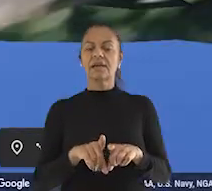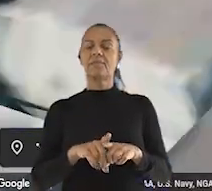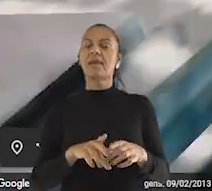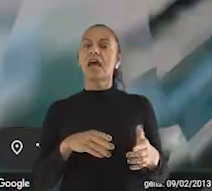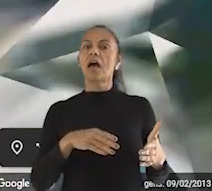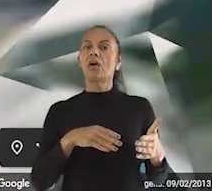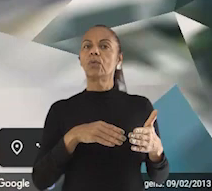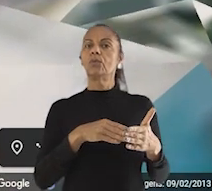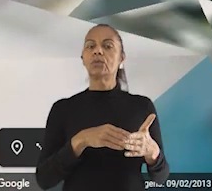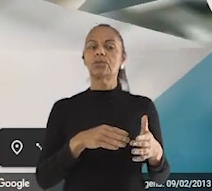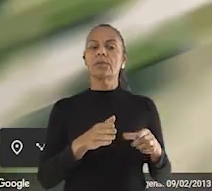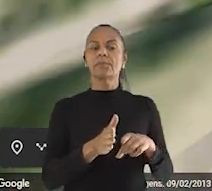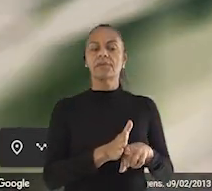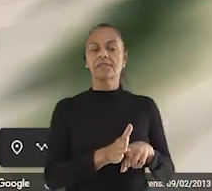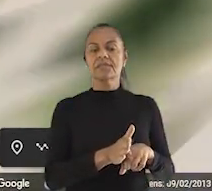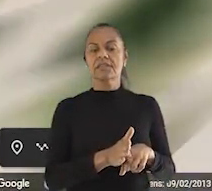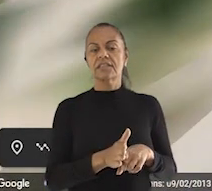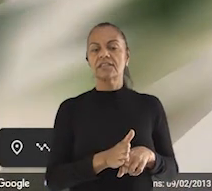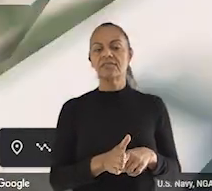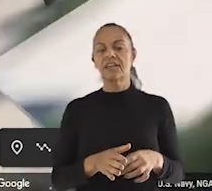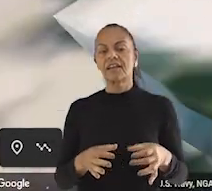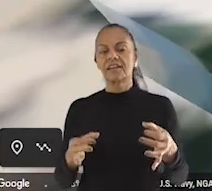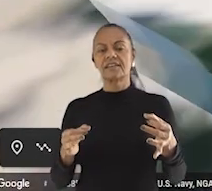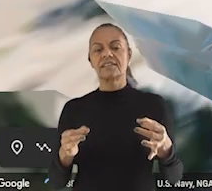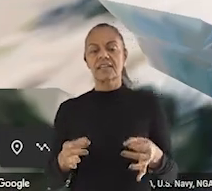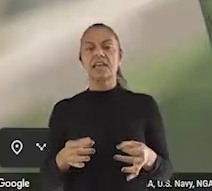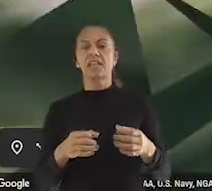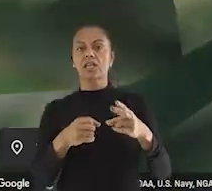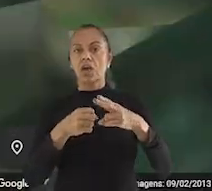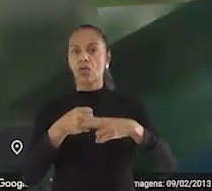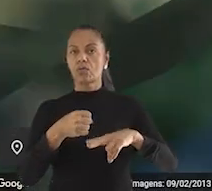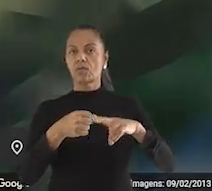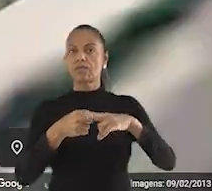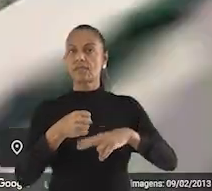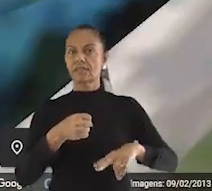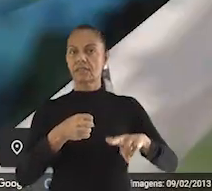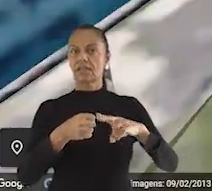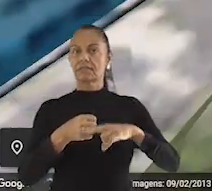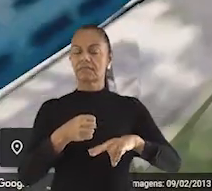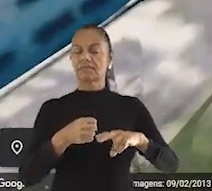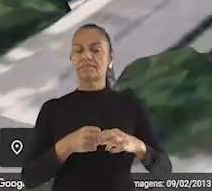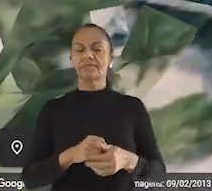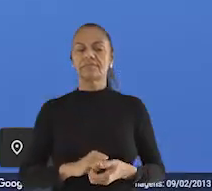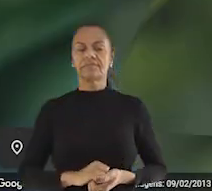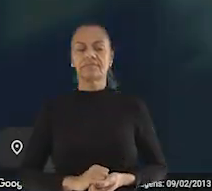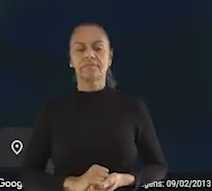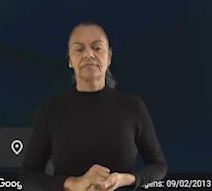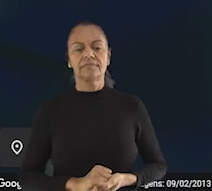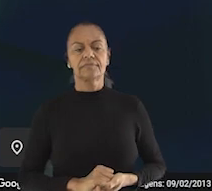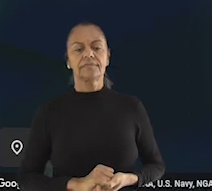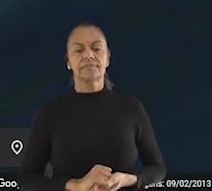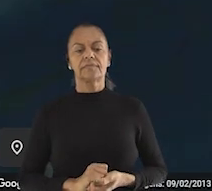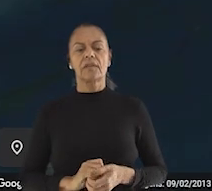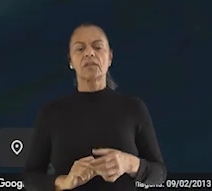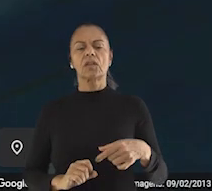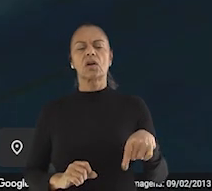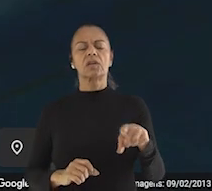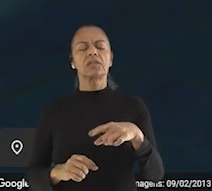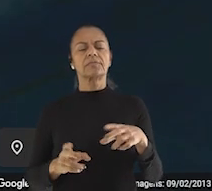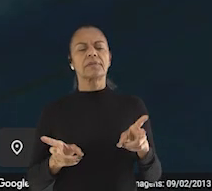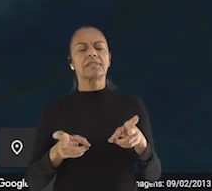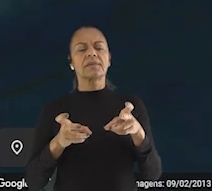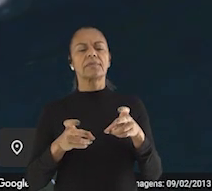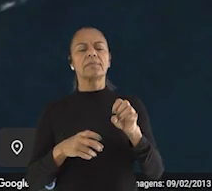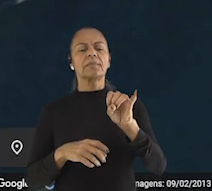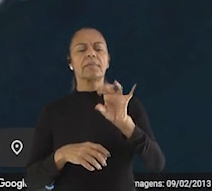última pesquisa que eu fiz foi exatamente a Universidade Federal do Espírito Santo. E nós estamos